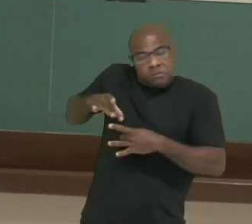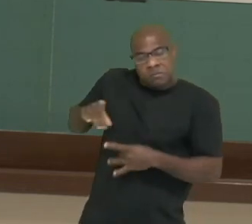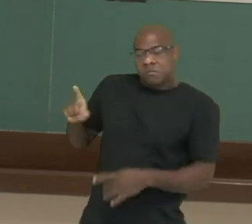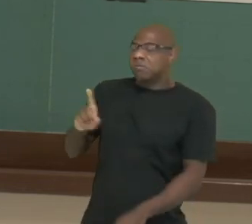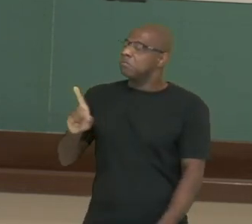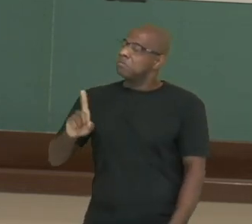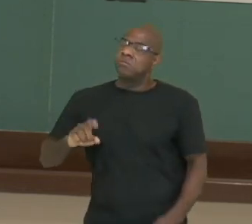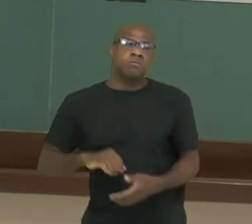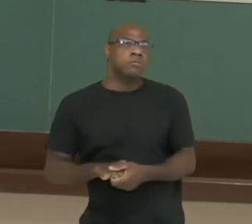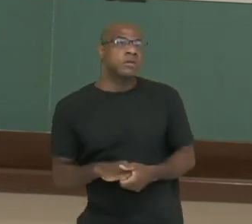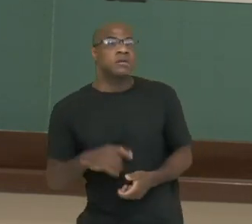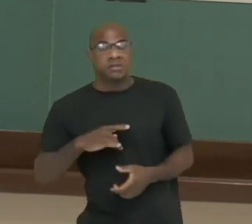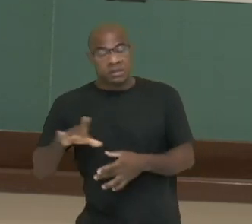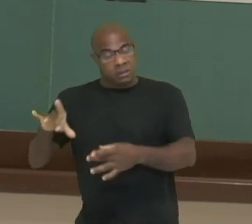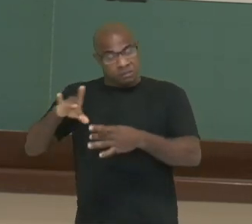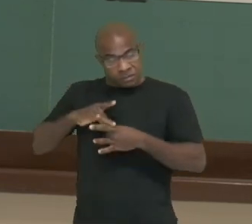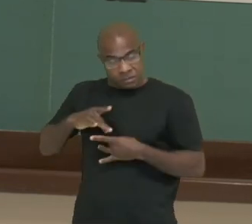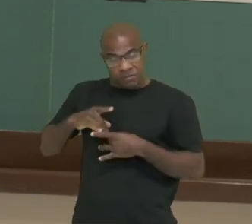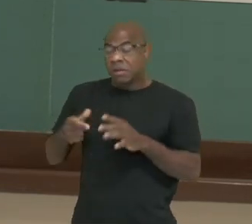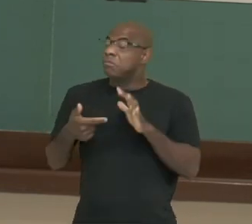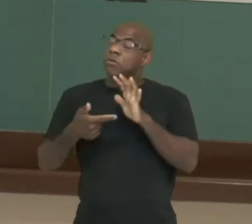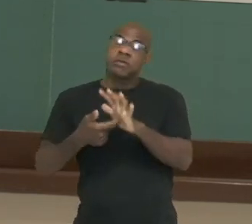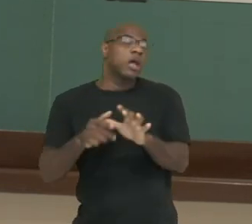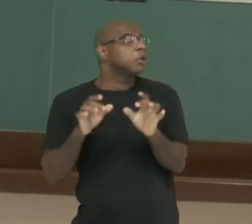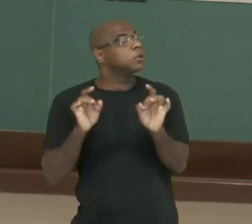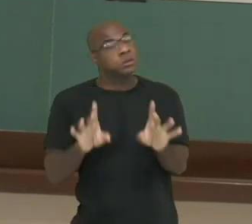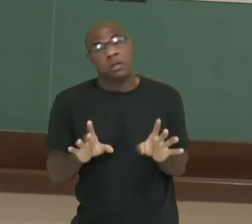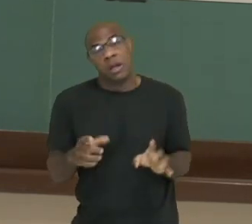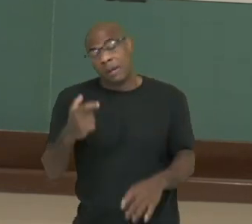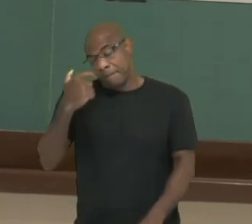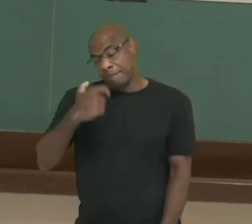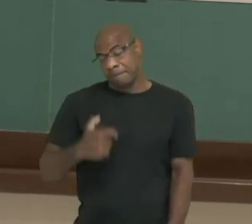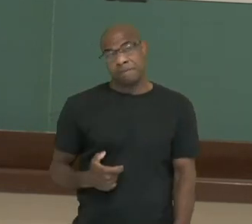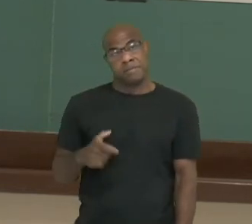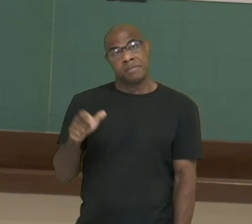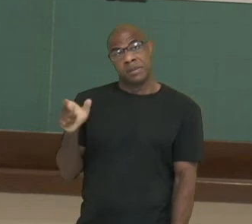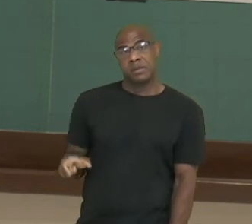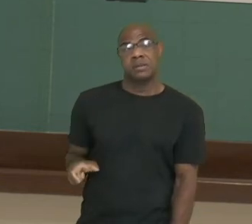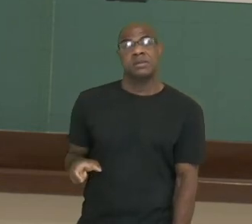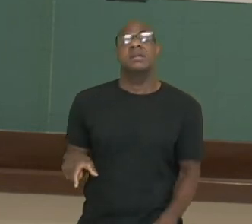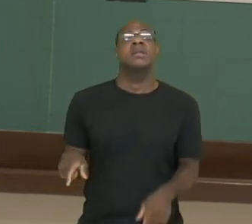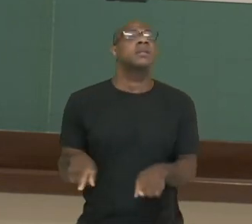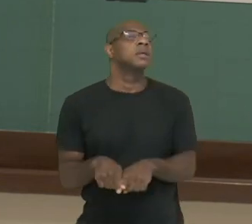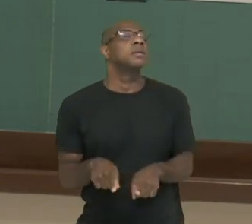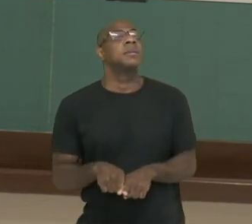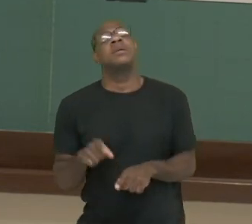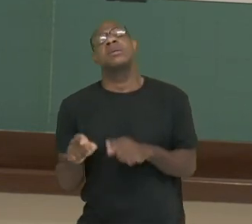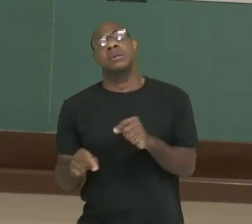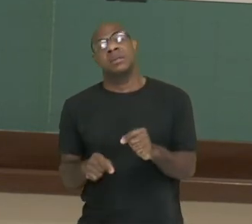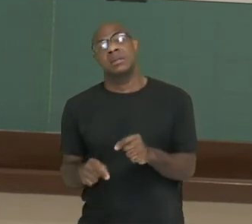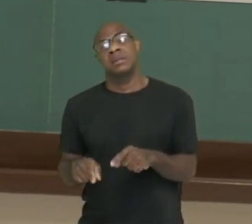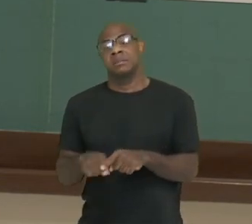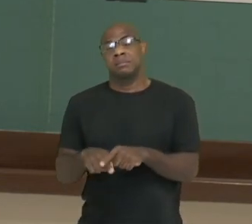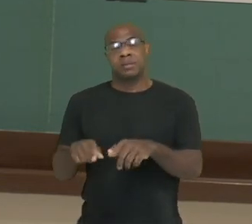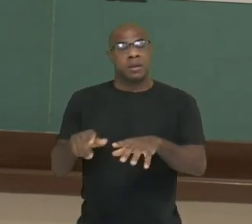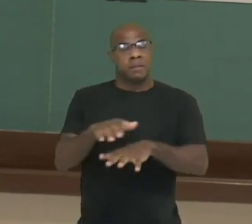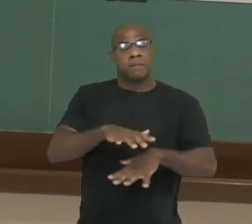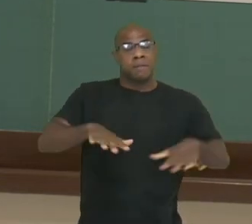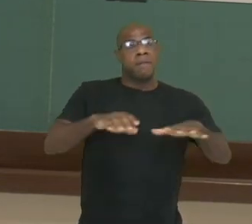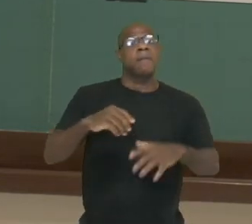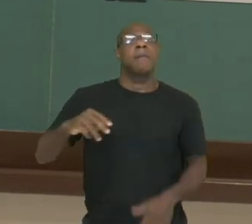com a personagem, mas ele não vai ser, ele vai mostrar essa personagem. E falando diretamente com a plateia, né?